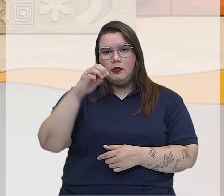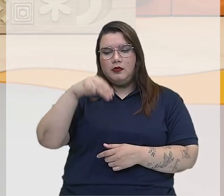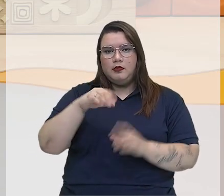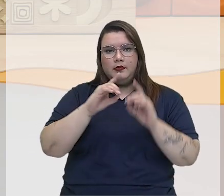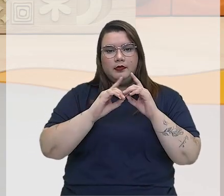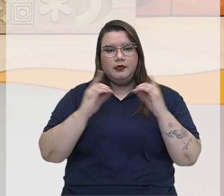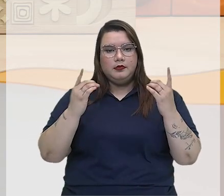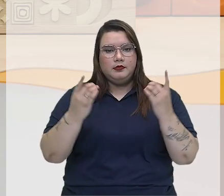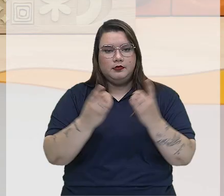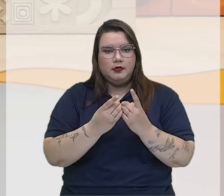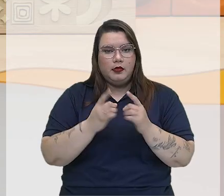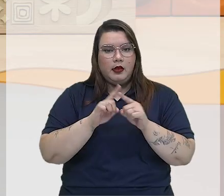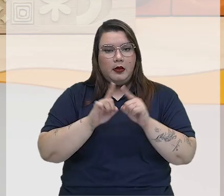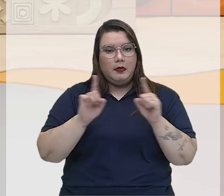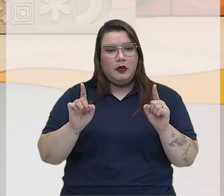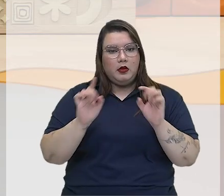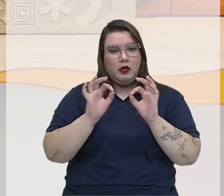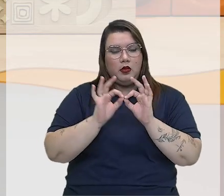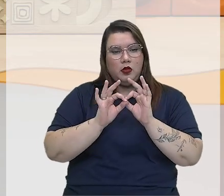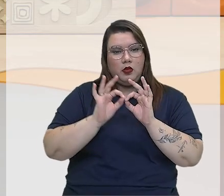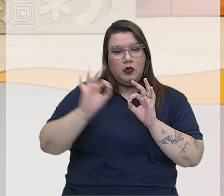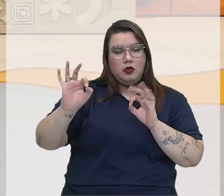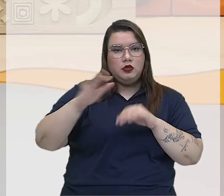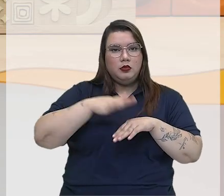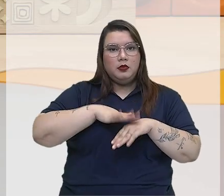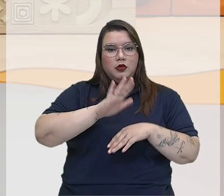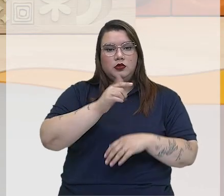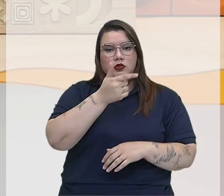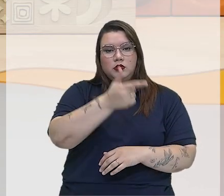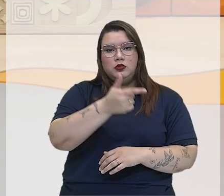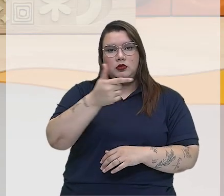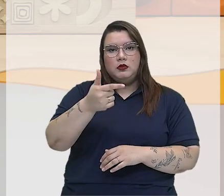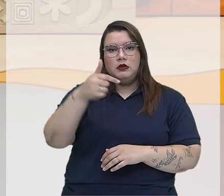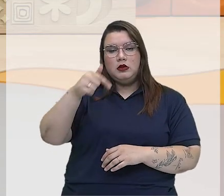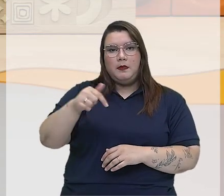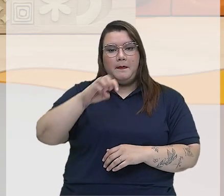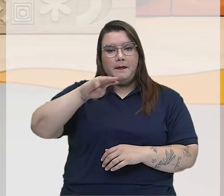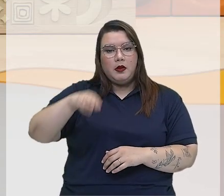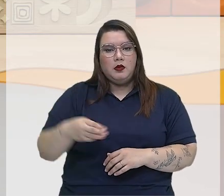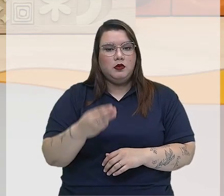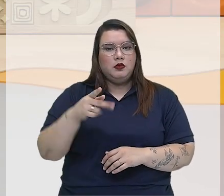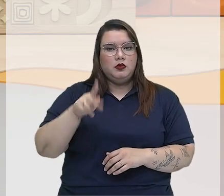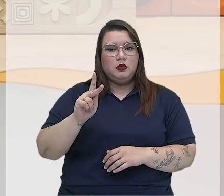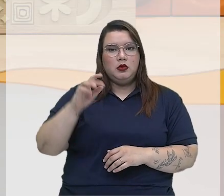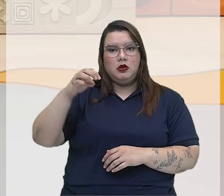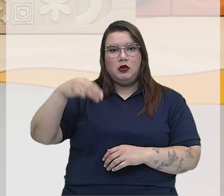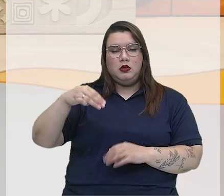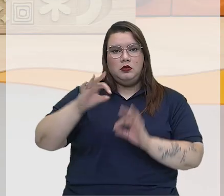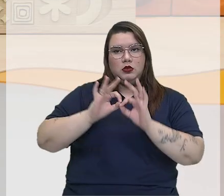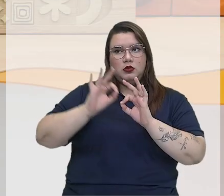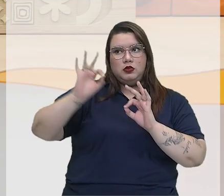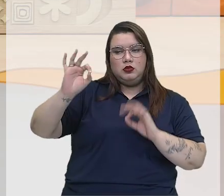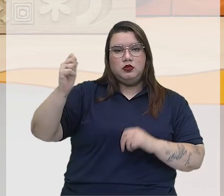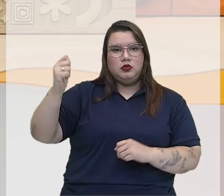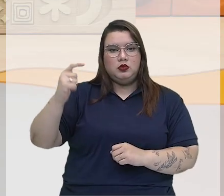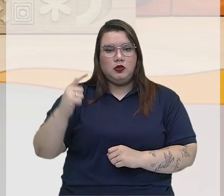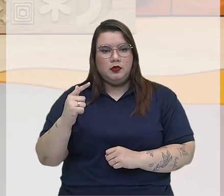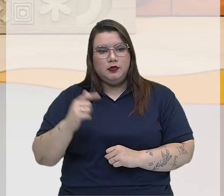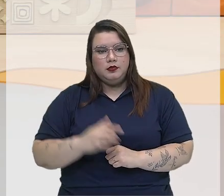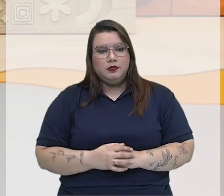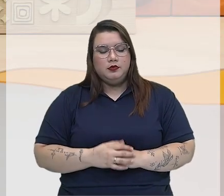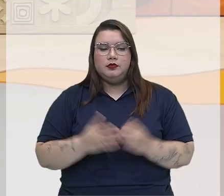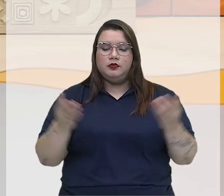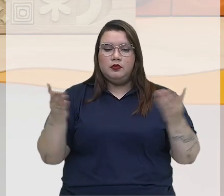6.794 quilômetros de diâmetro, mas está a mais de 227 milhões de quilômetros distantes do